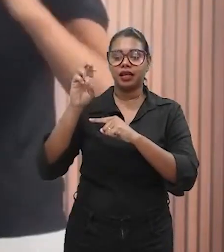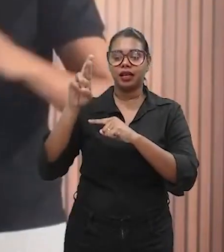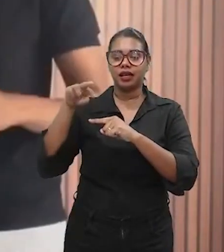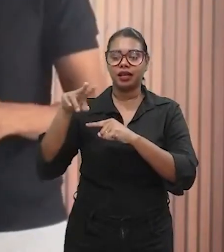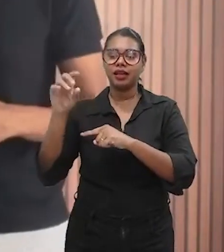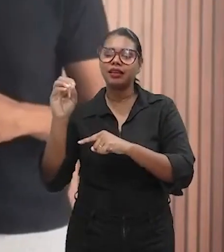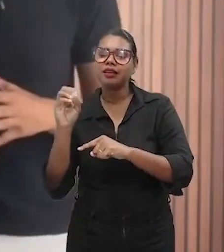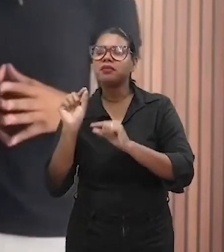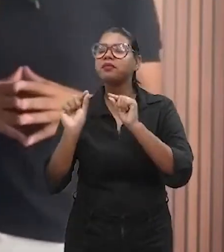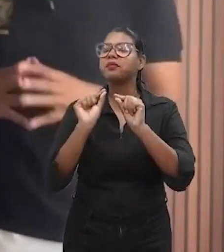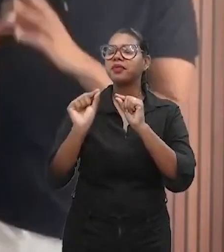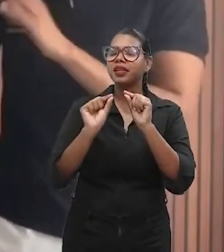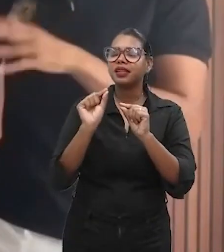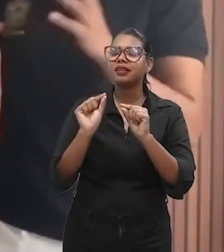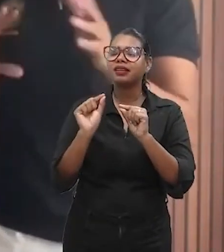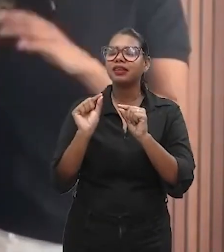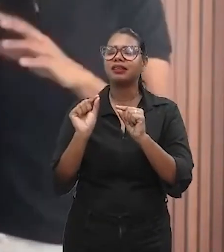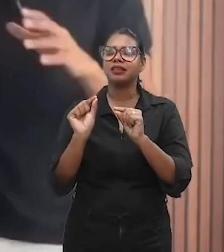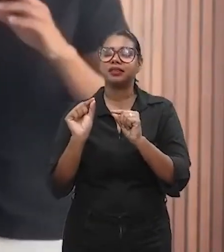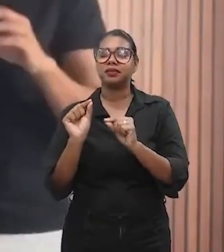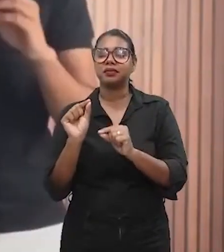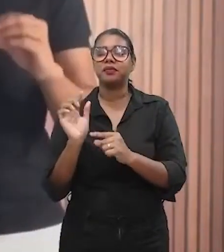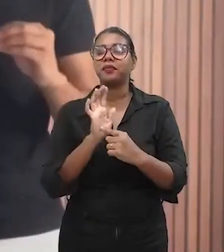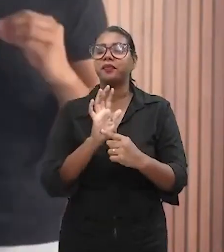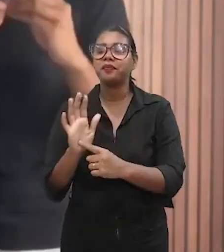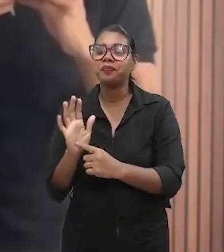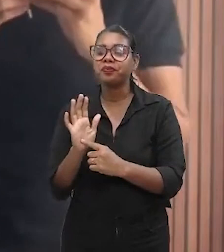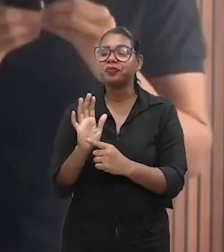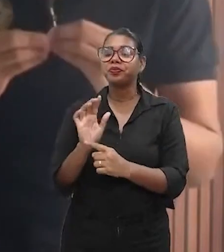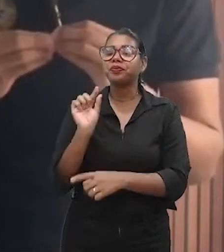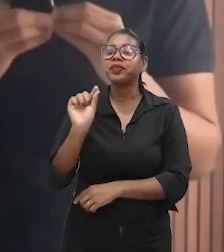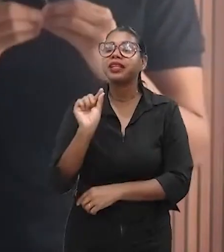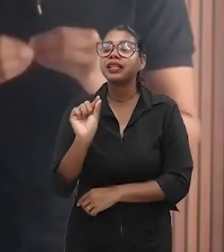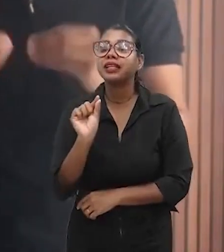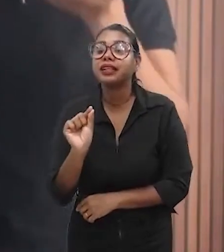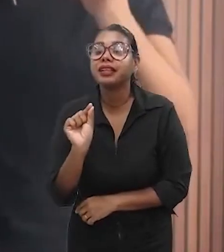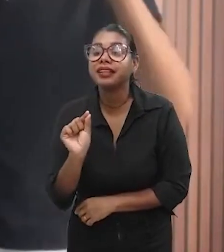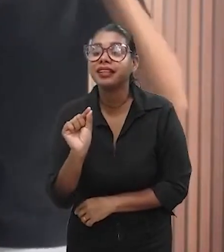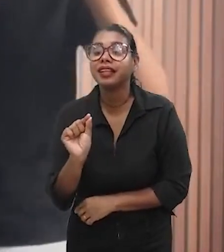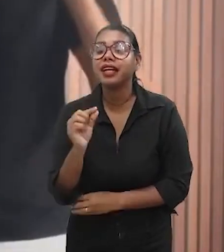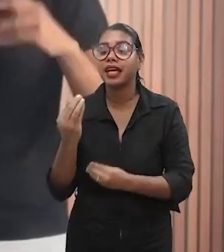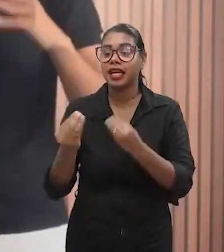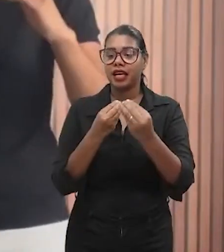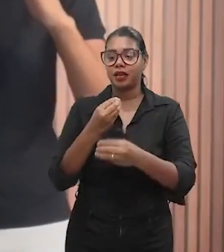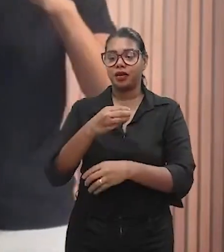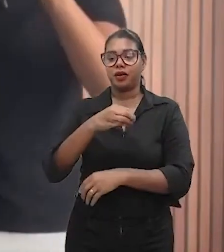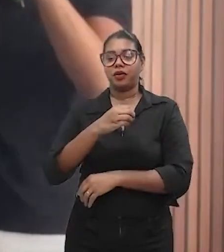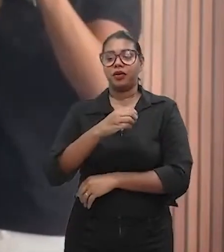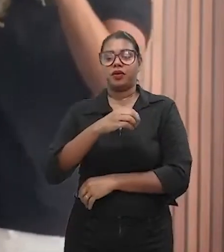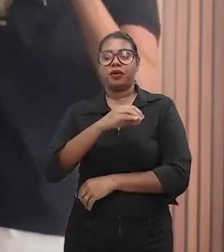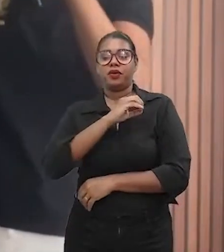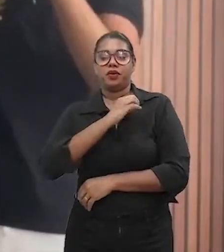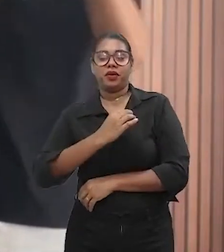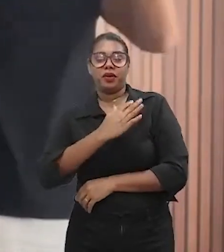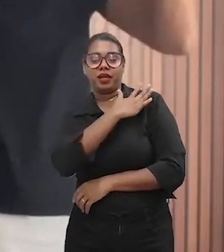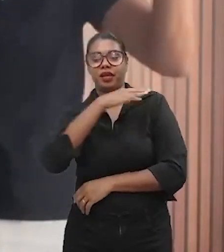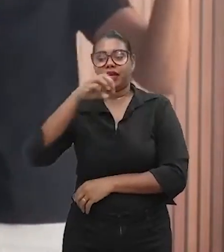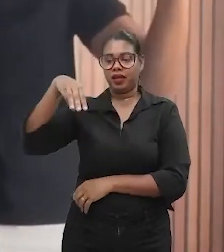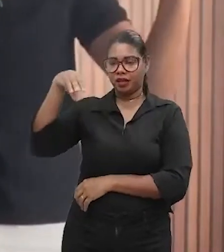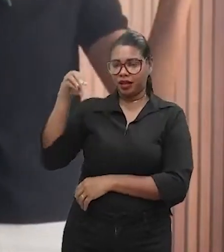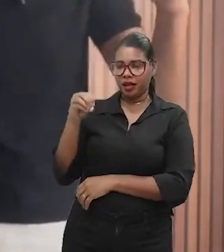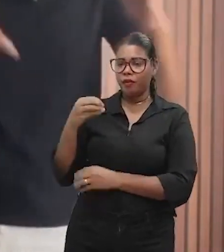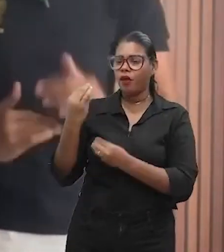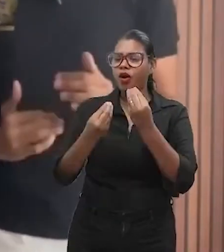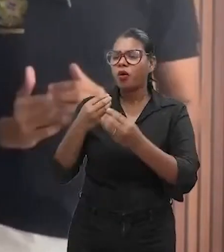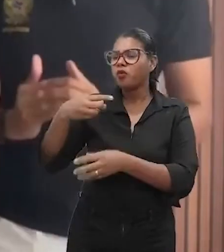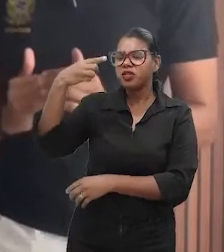cara, professor? Bernardo Vieira de Mello, ele não era nada mais nada menos do que um camarada considerado como um capitão-mor. Capitão-mor era como se fosse um